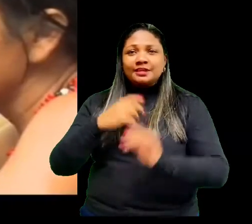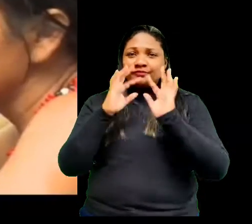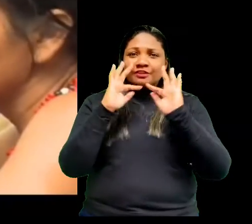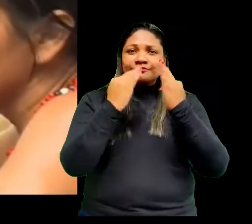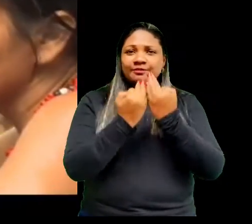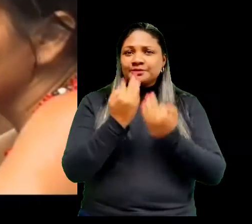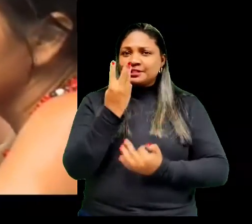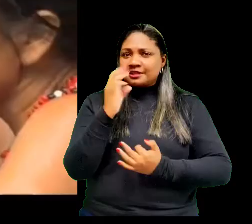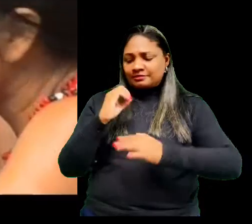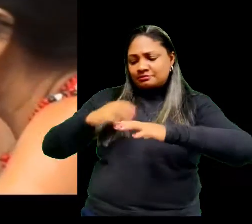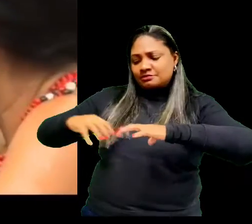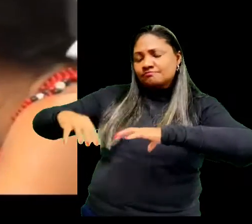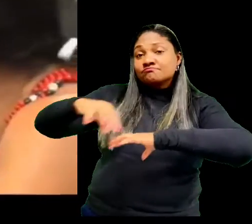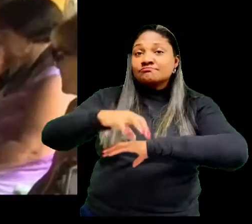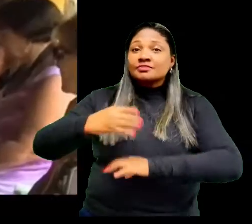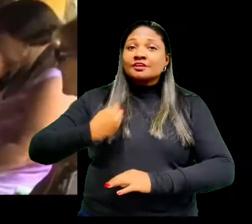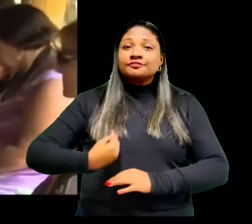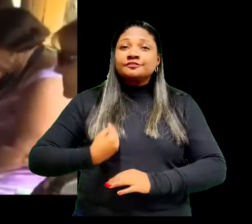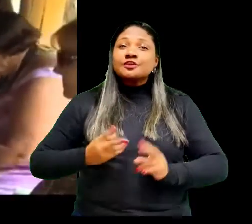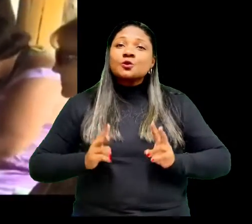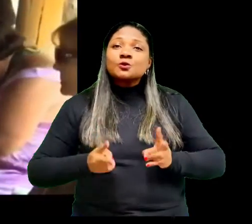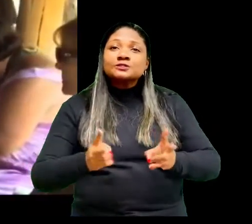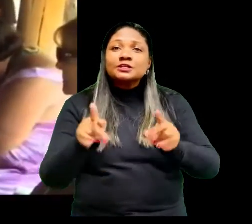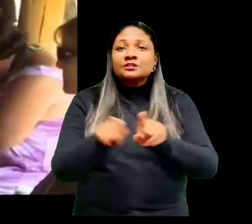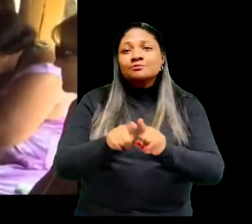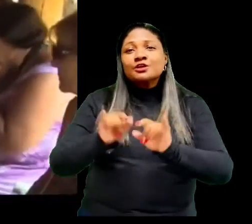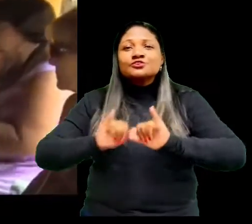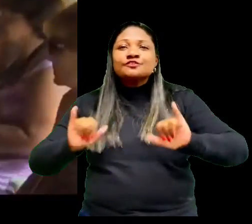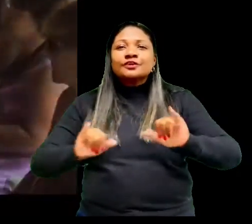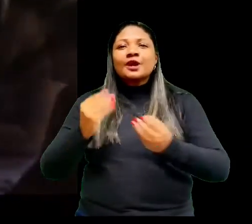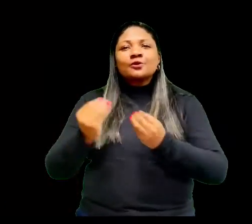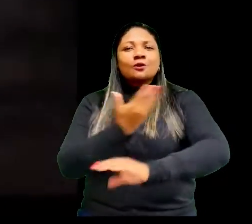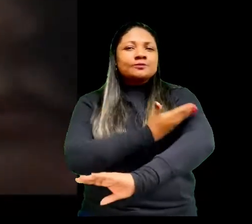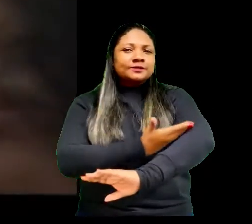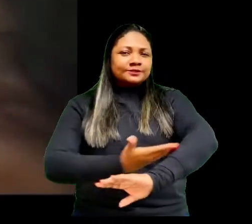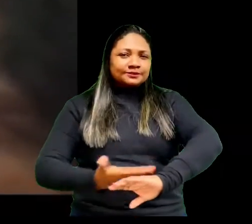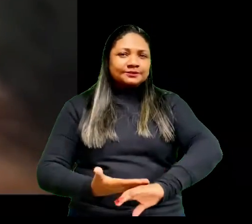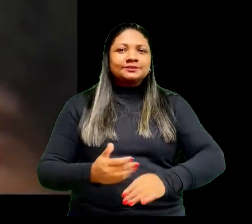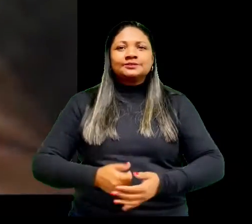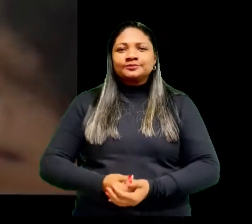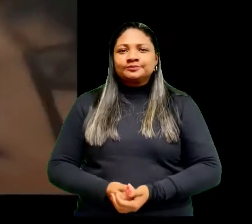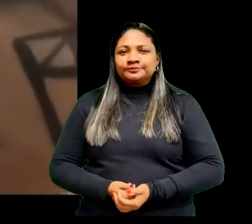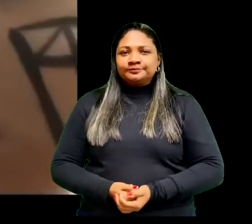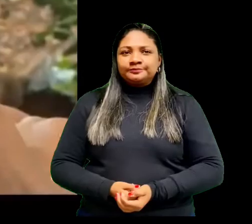30 famílias pataxós vivem para manter e divulgar as tradições.